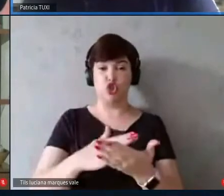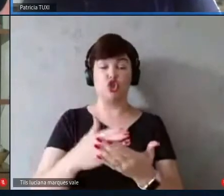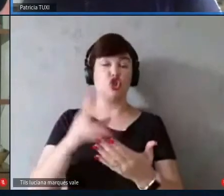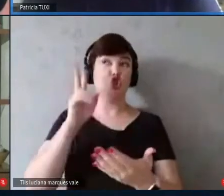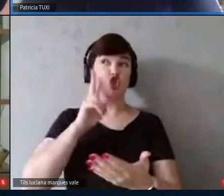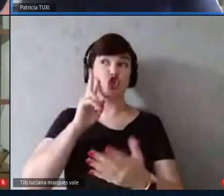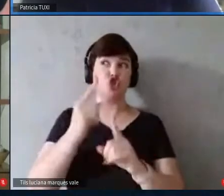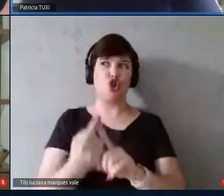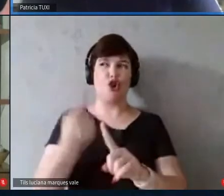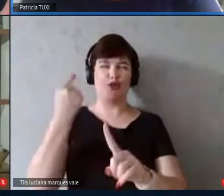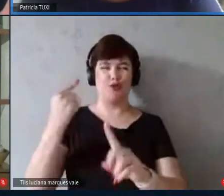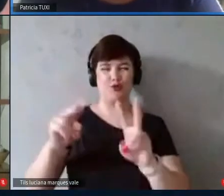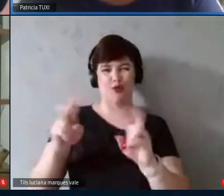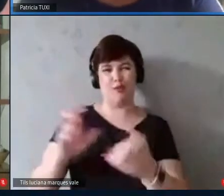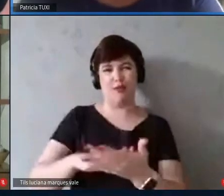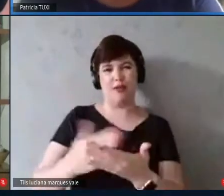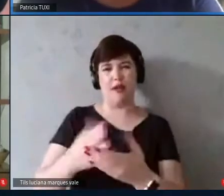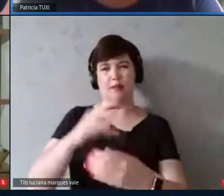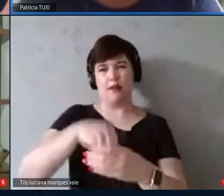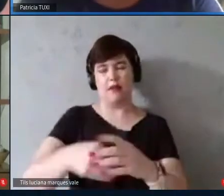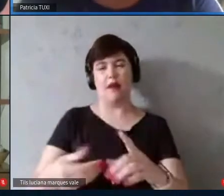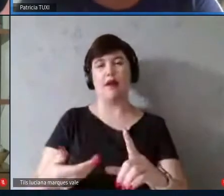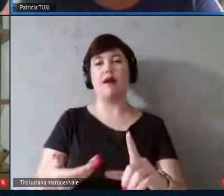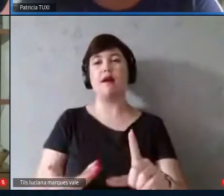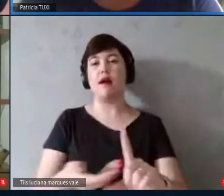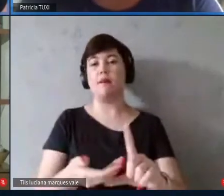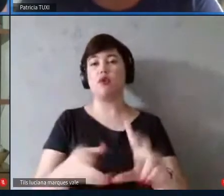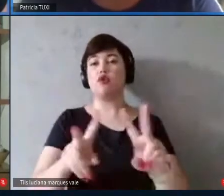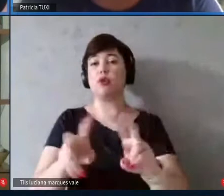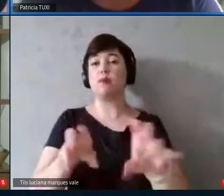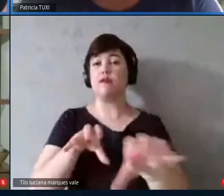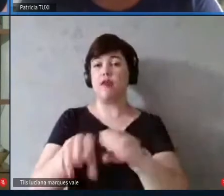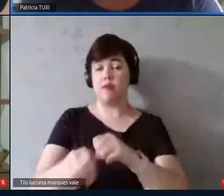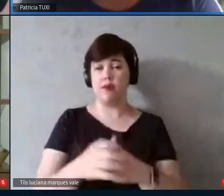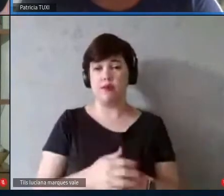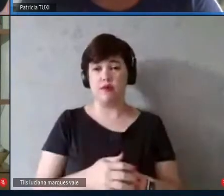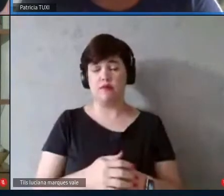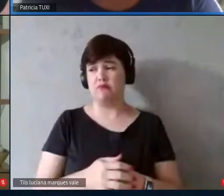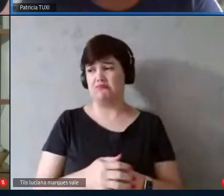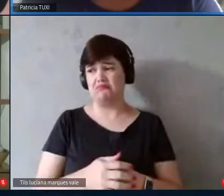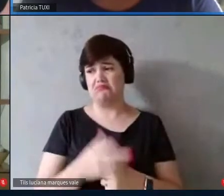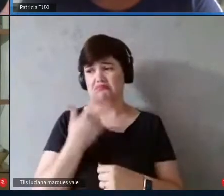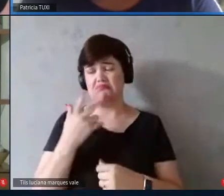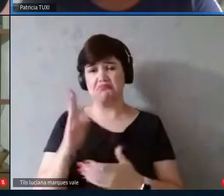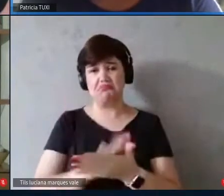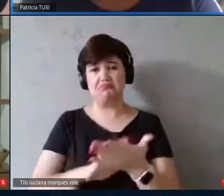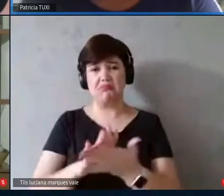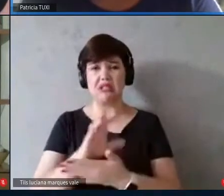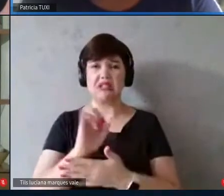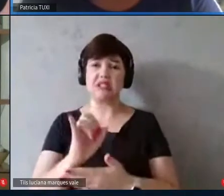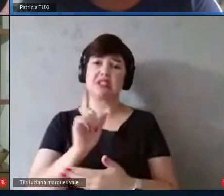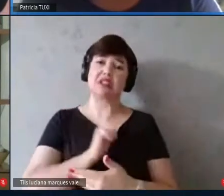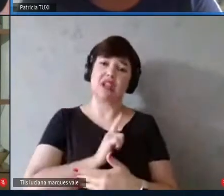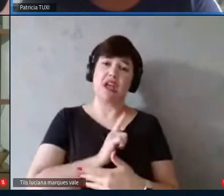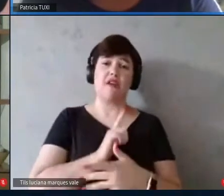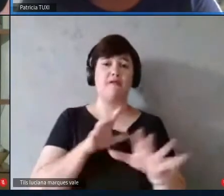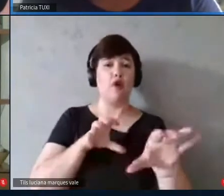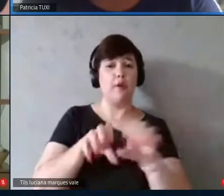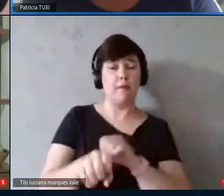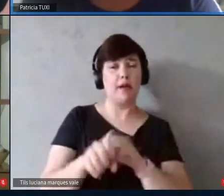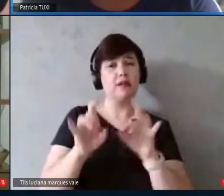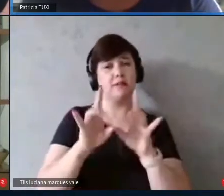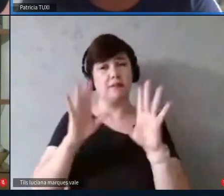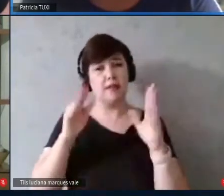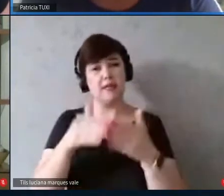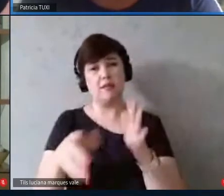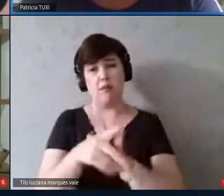Câmara, sobre as formações. Em instante nenhum se fala se há ou não alguma formação